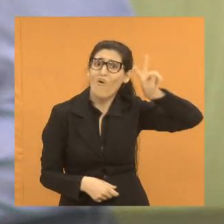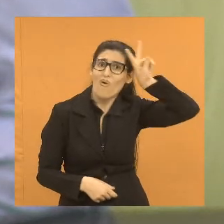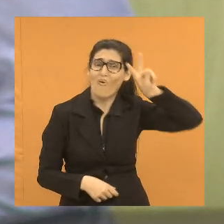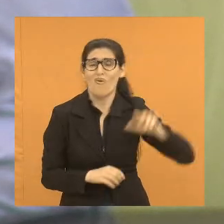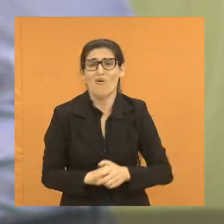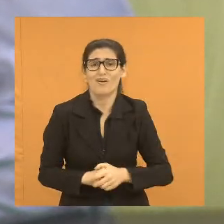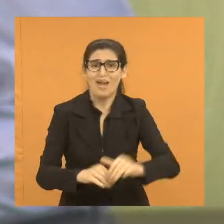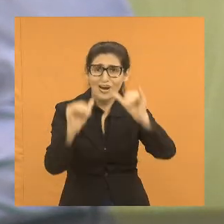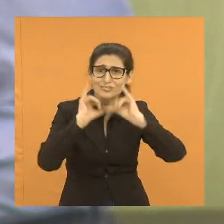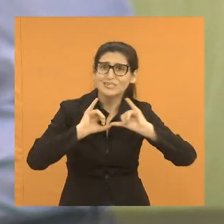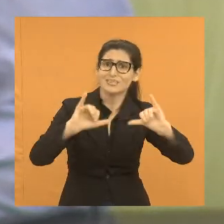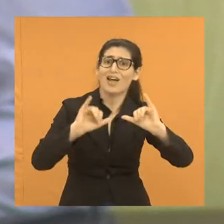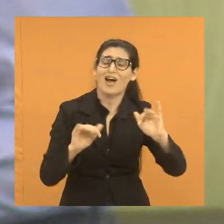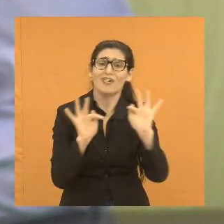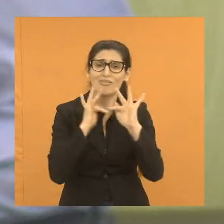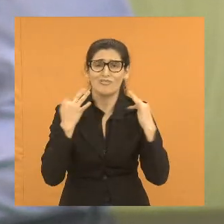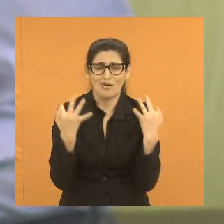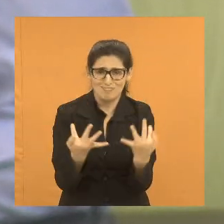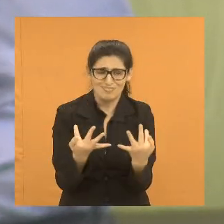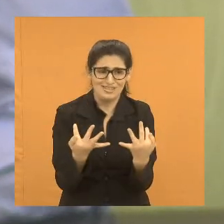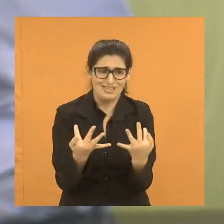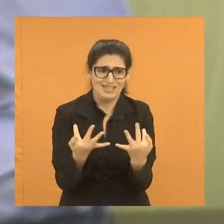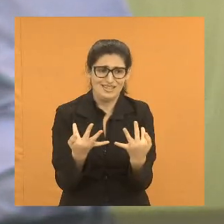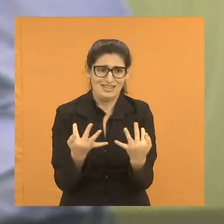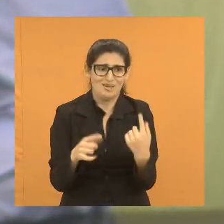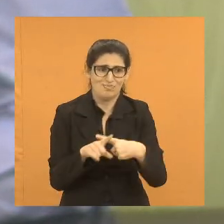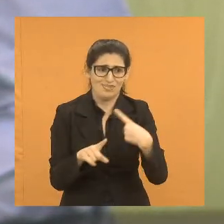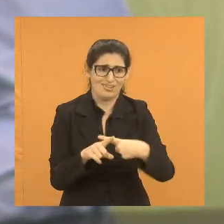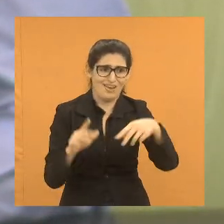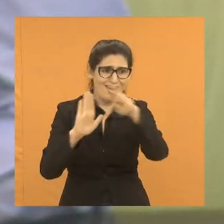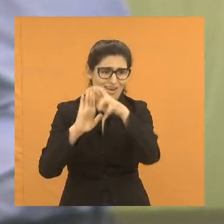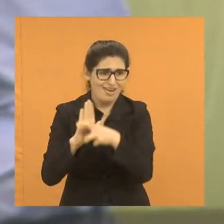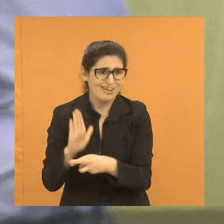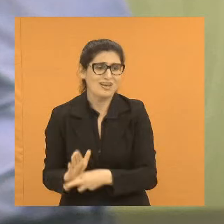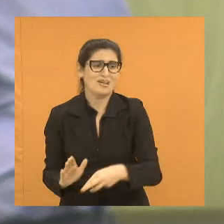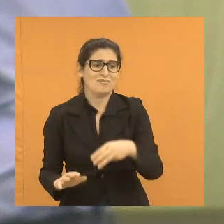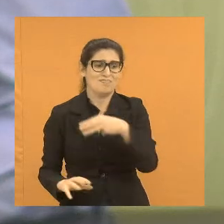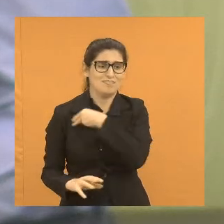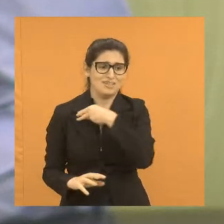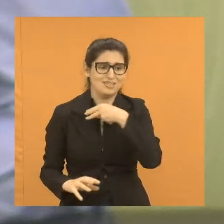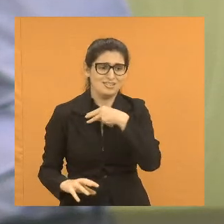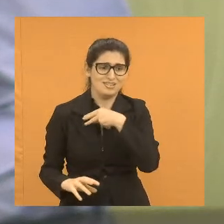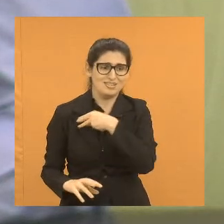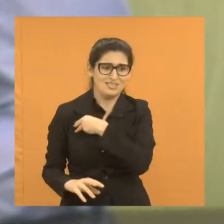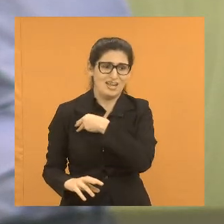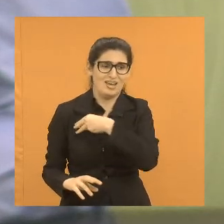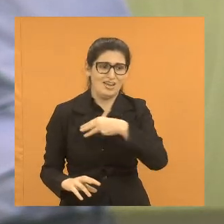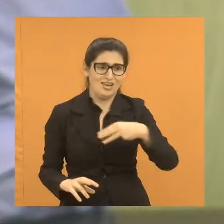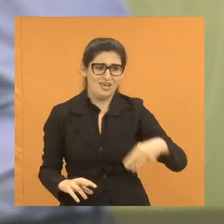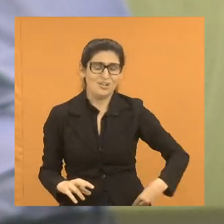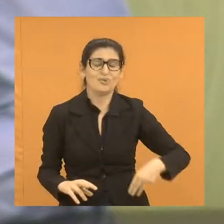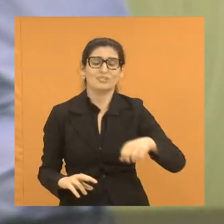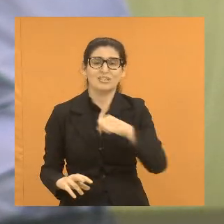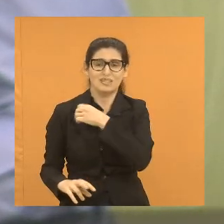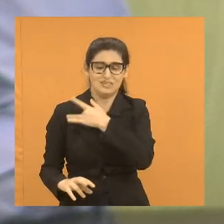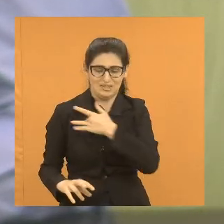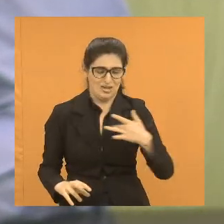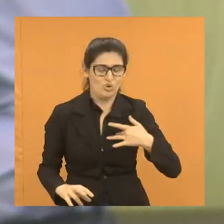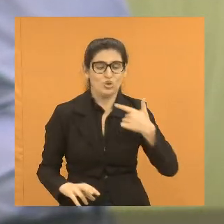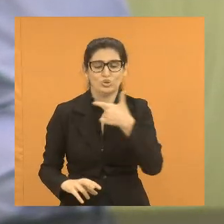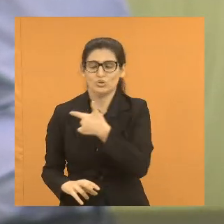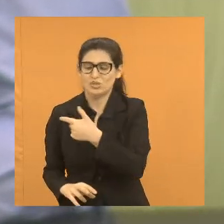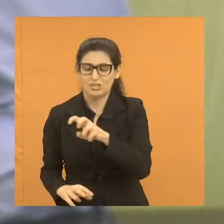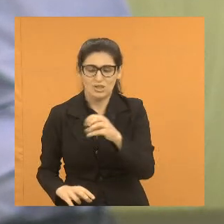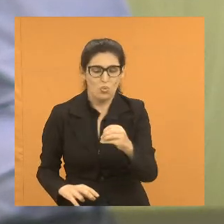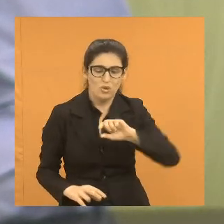avisar a família com antecedência, porque foi uma determinação do Ministério da Saúde para poder vir os R$250 mil a